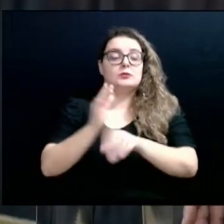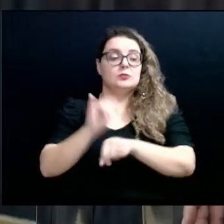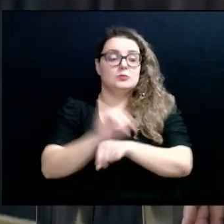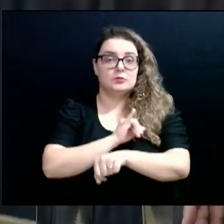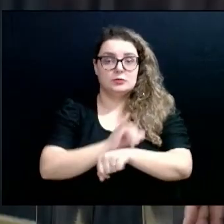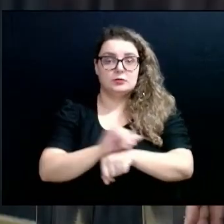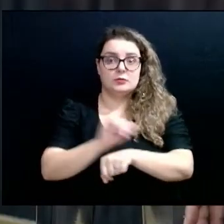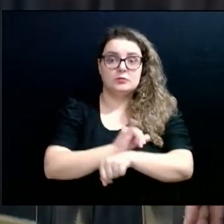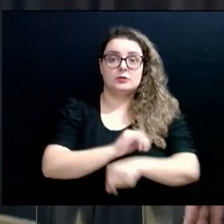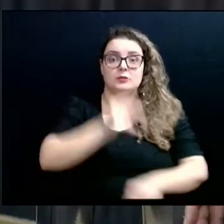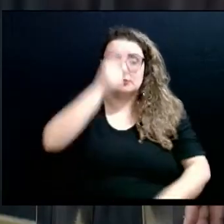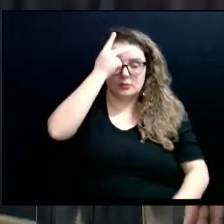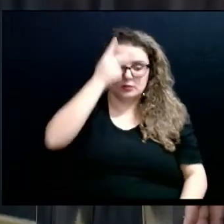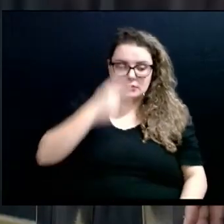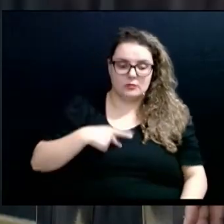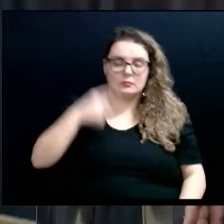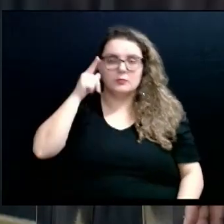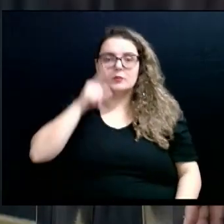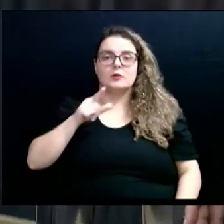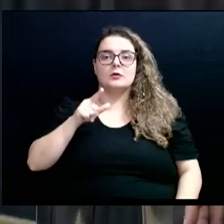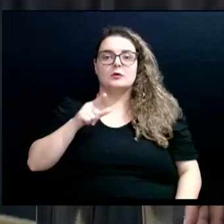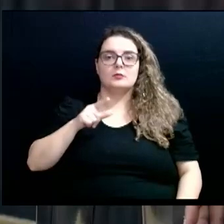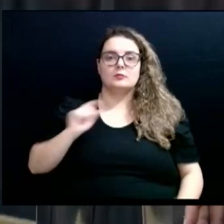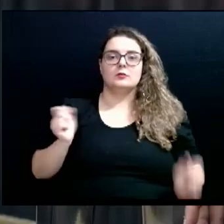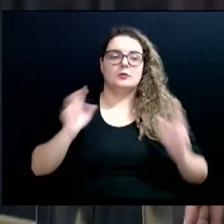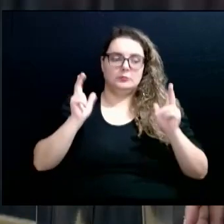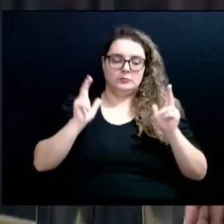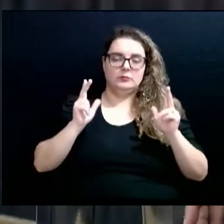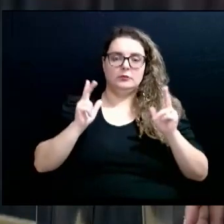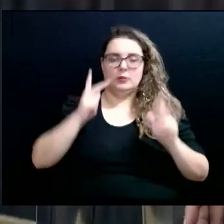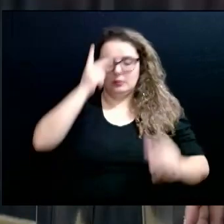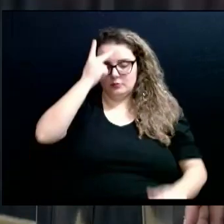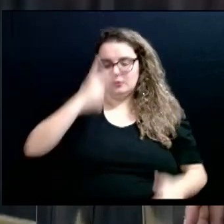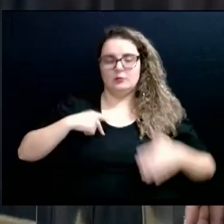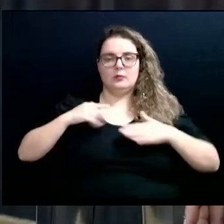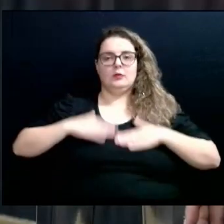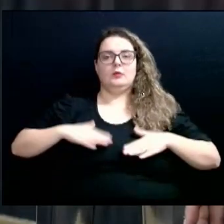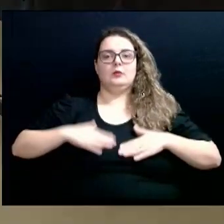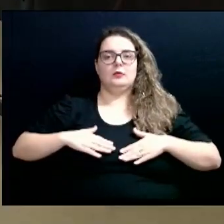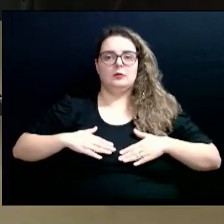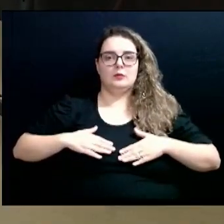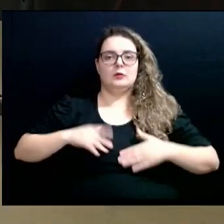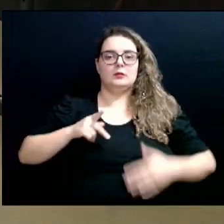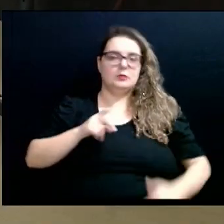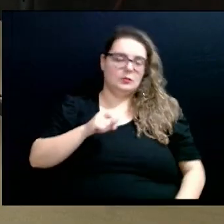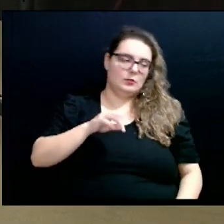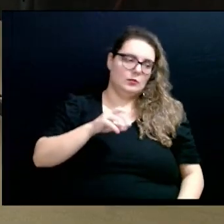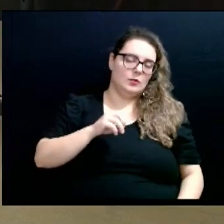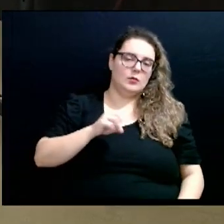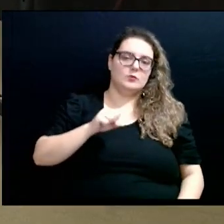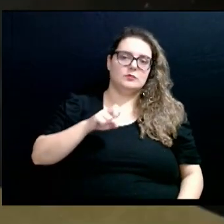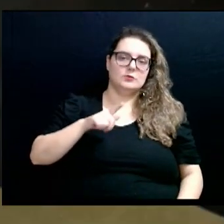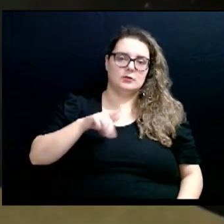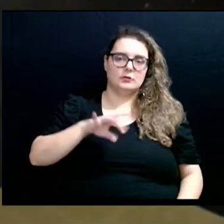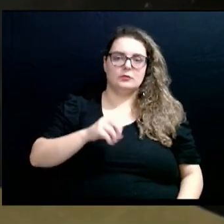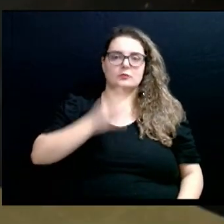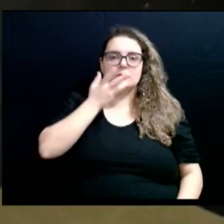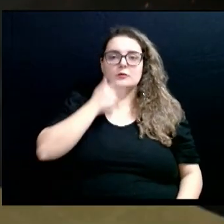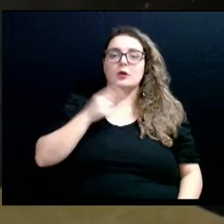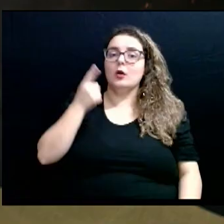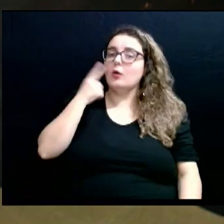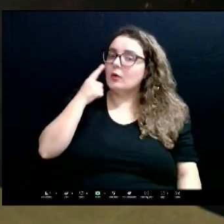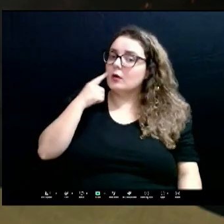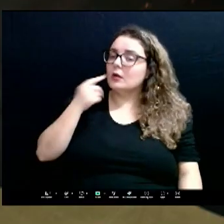mesmo consiga acionar para se acalmar e ser esse porto seguro para a criança. Olha só que interessante, você falando aqui,